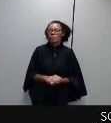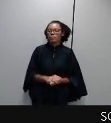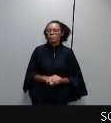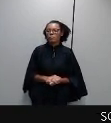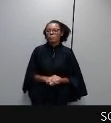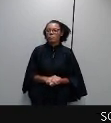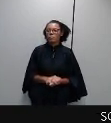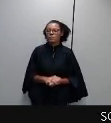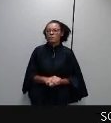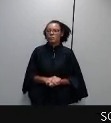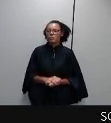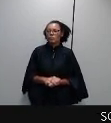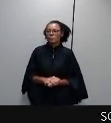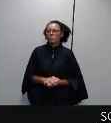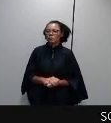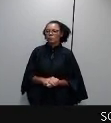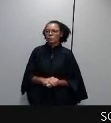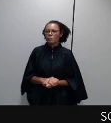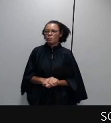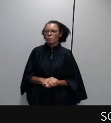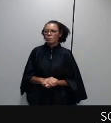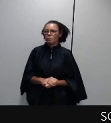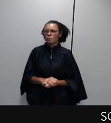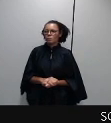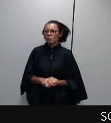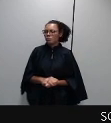E aí e